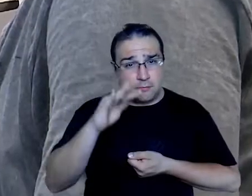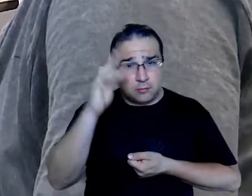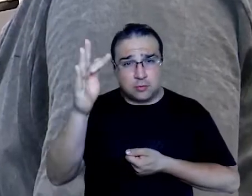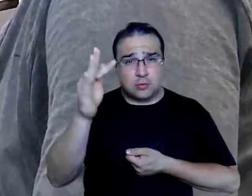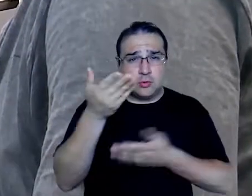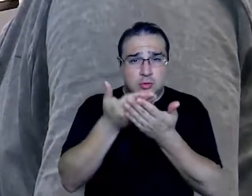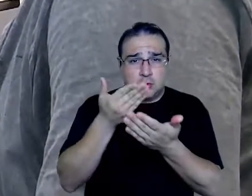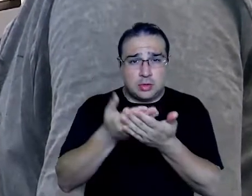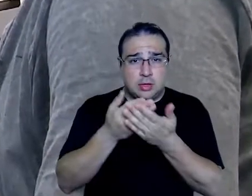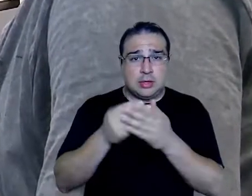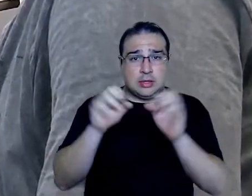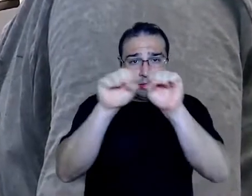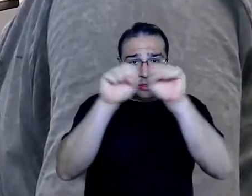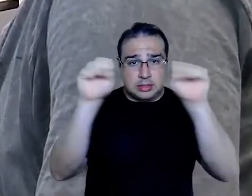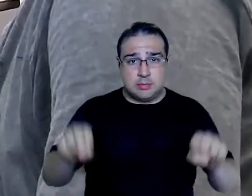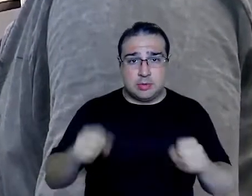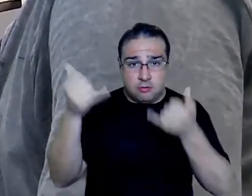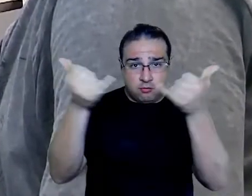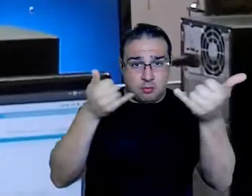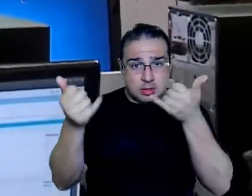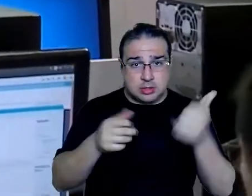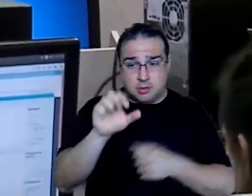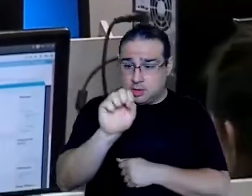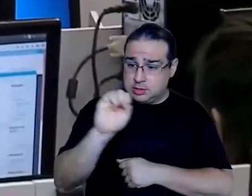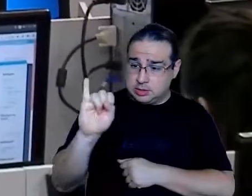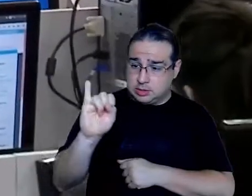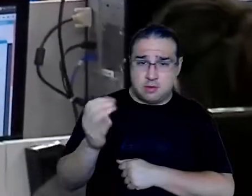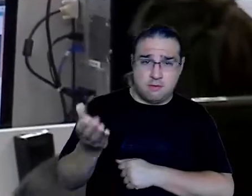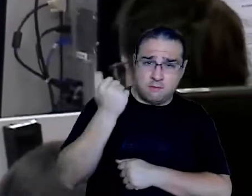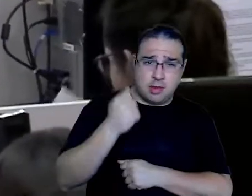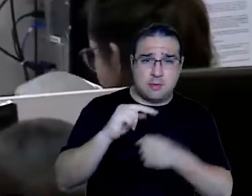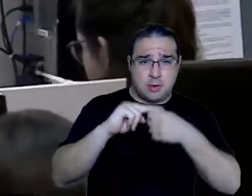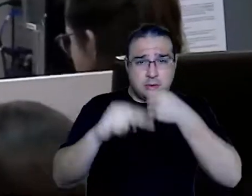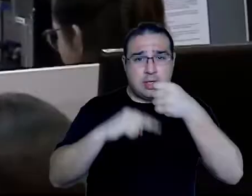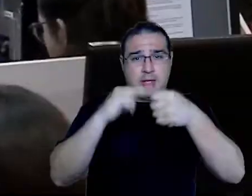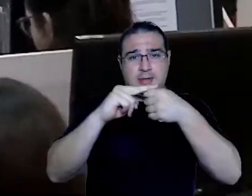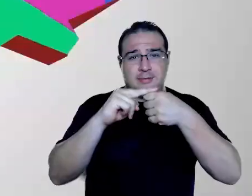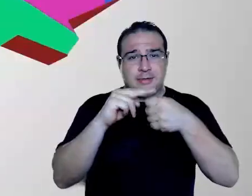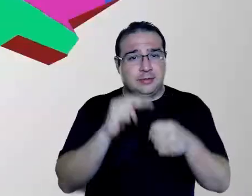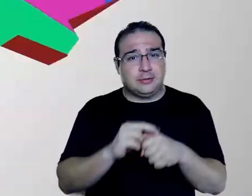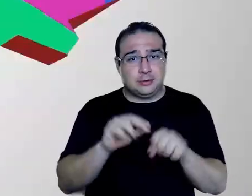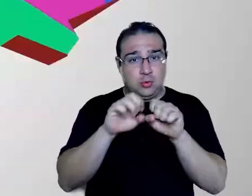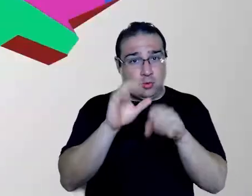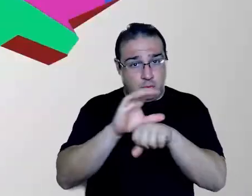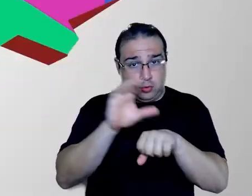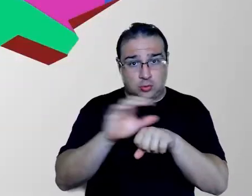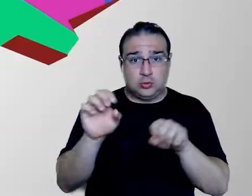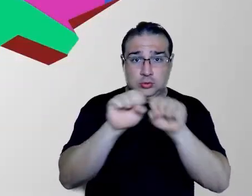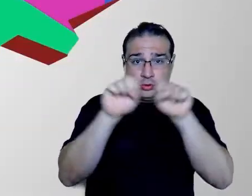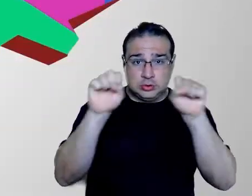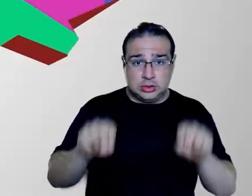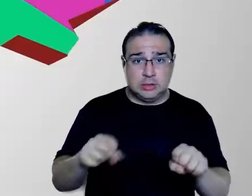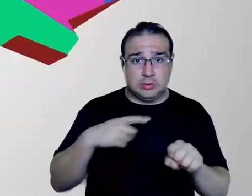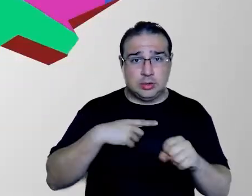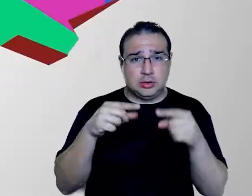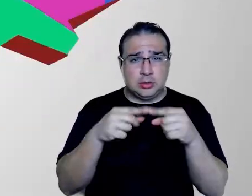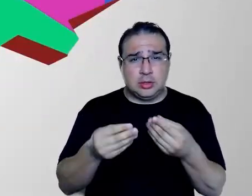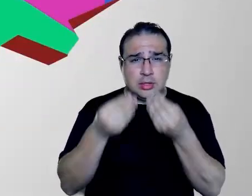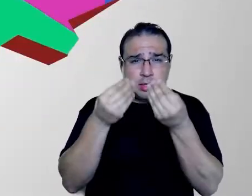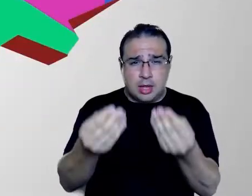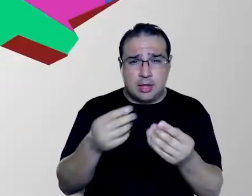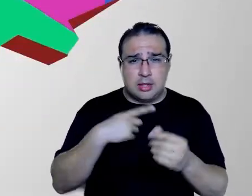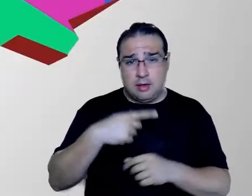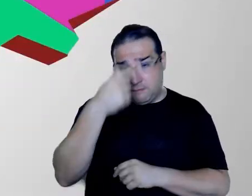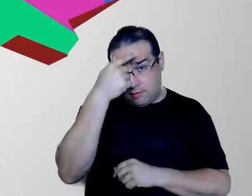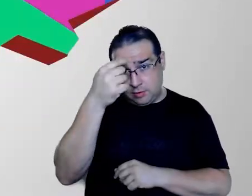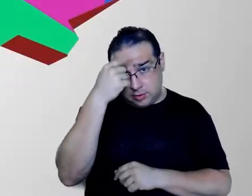Está pensando em estudar sistemas de informação? Então venha para a Unesp. O curso de Sistemas de Informação da Unesp é